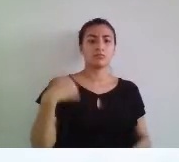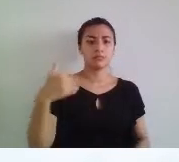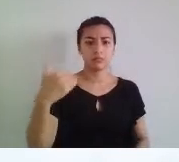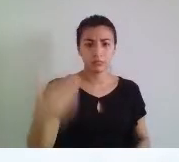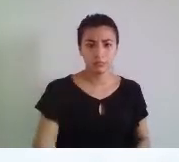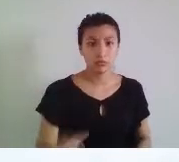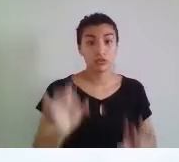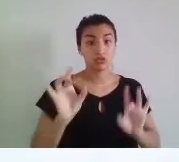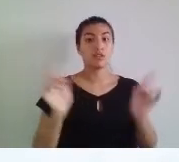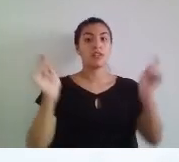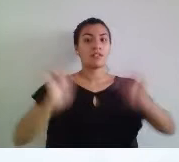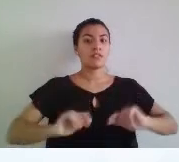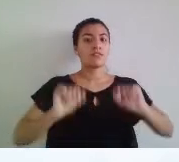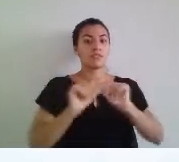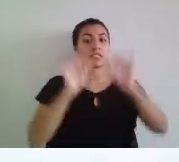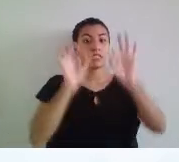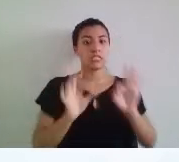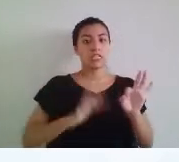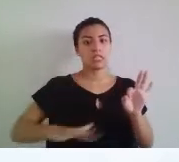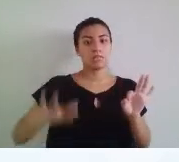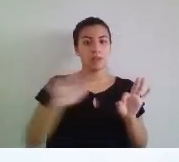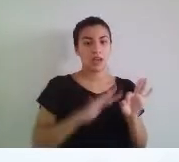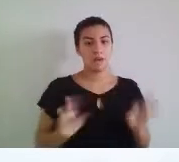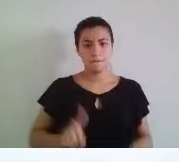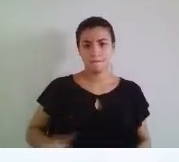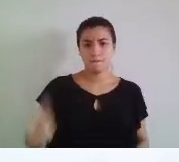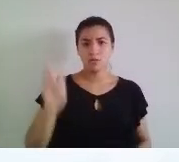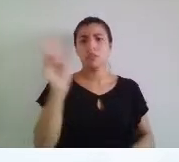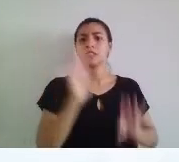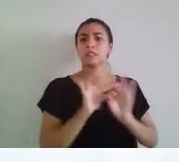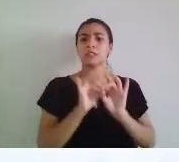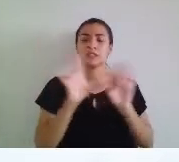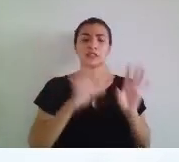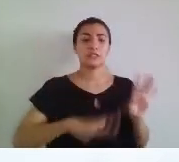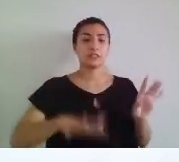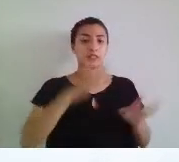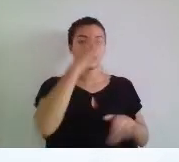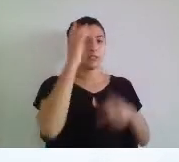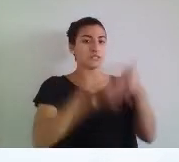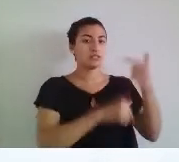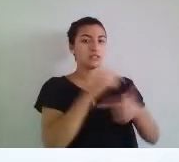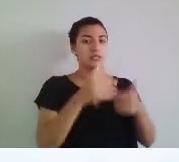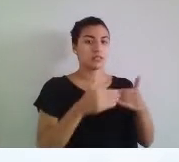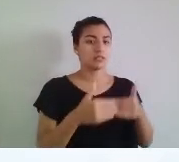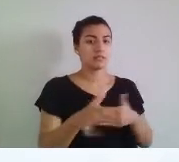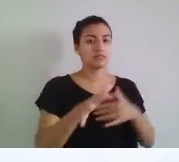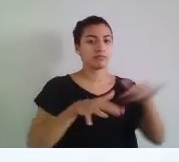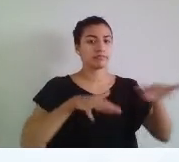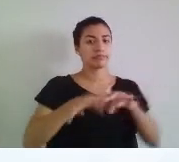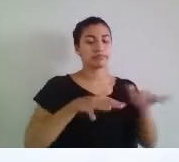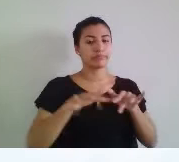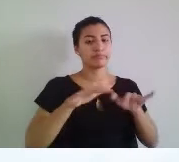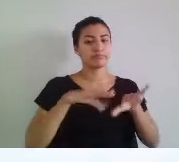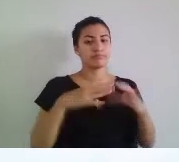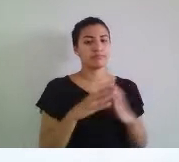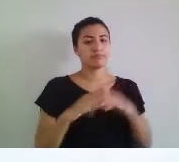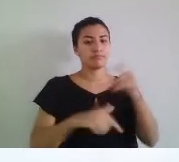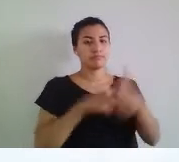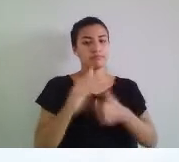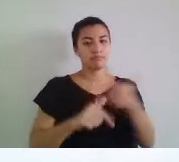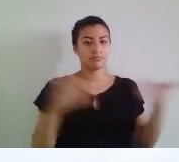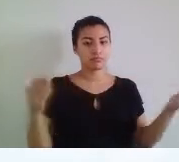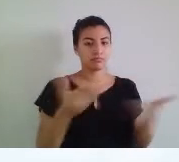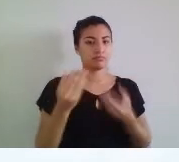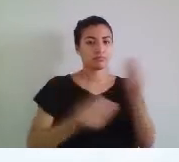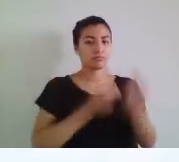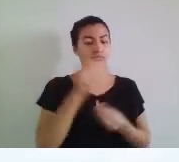só garante espaços, né, de valorização e liberdade à classe trabalhadora a partir da mobilização da classe trabalhadora. Agora, como